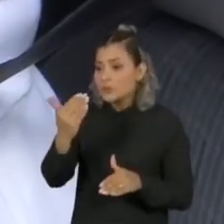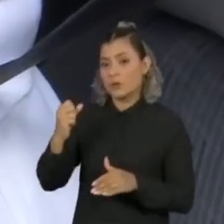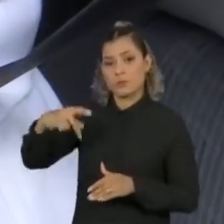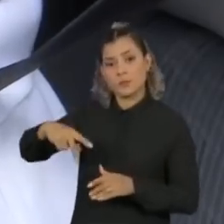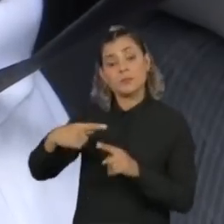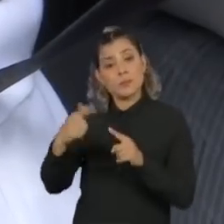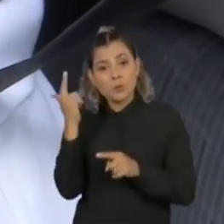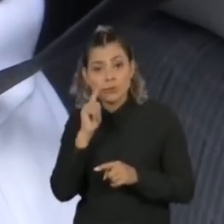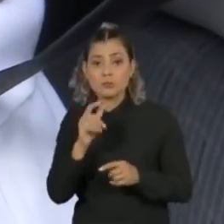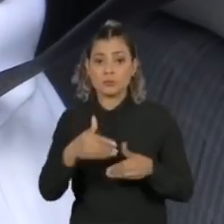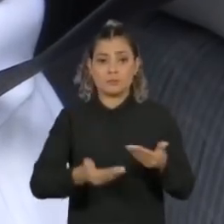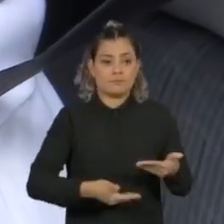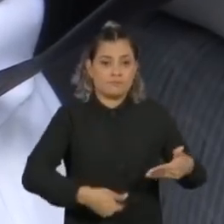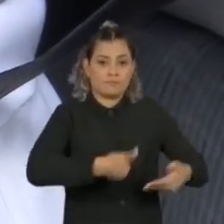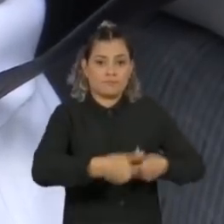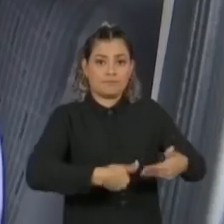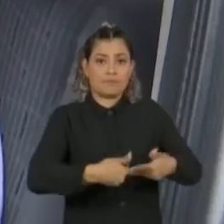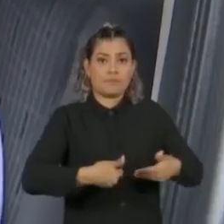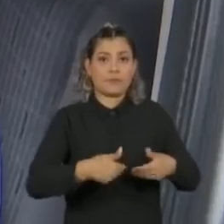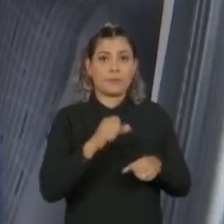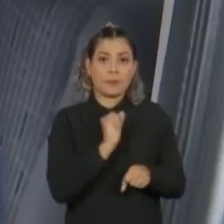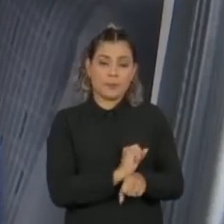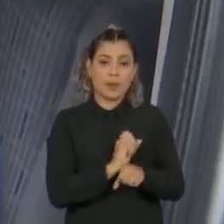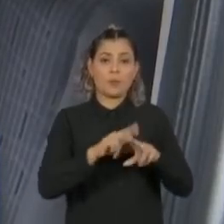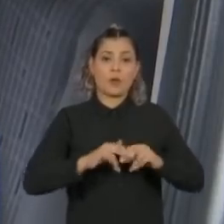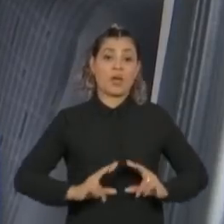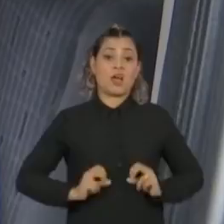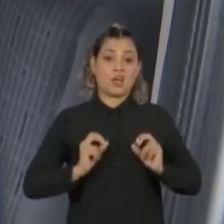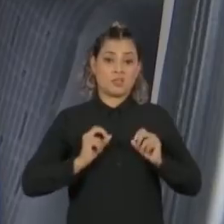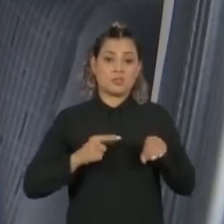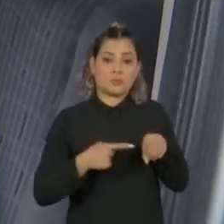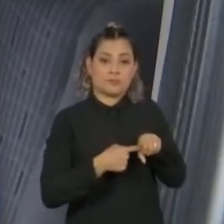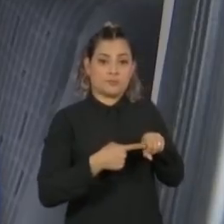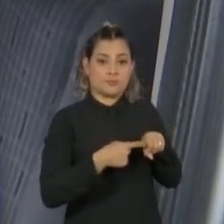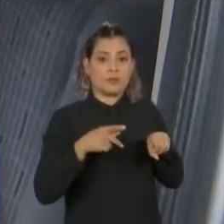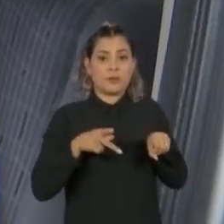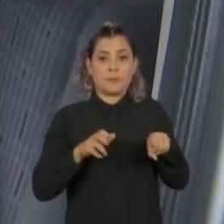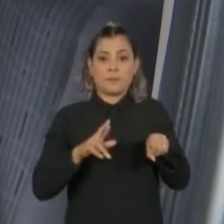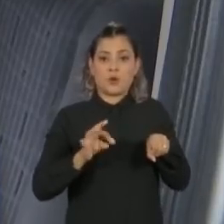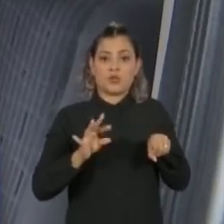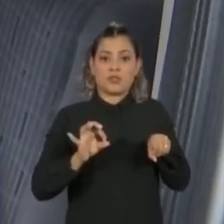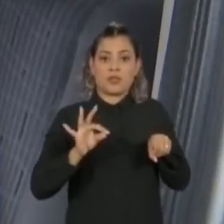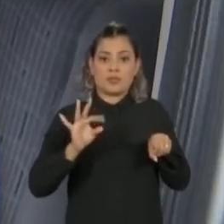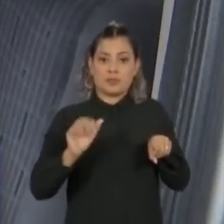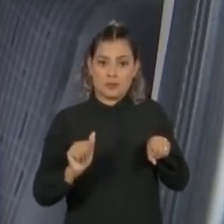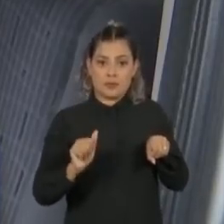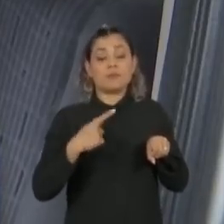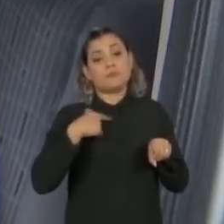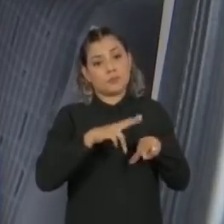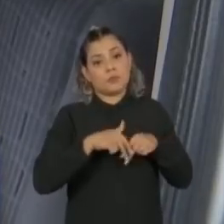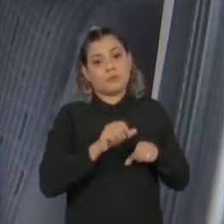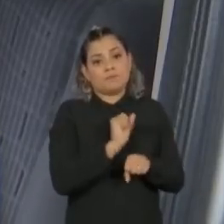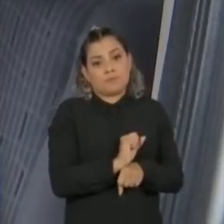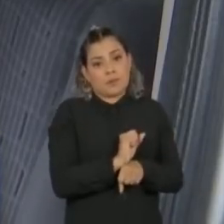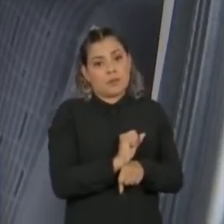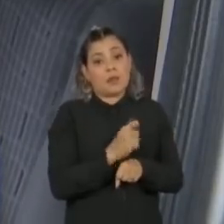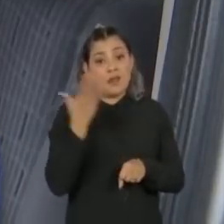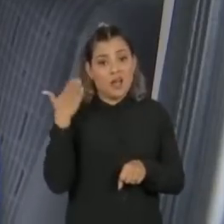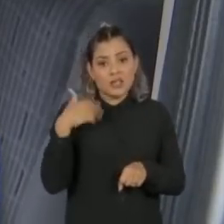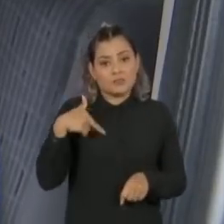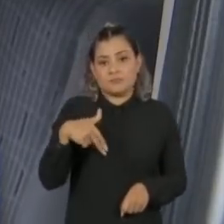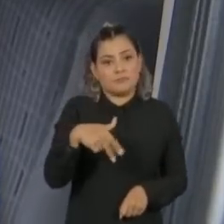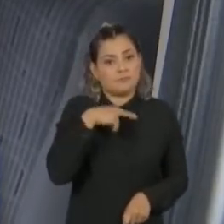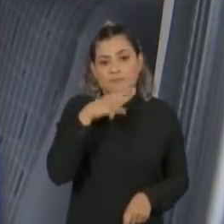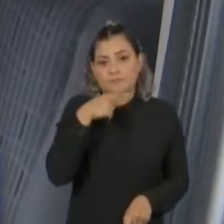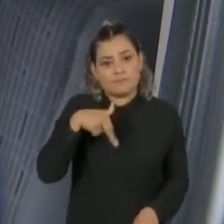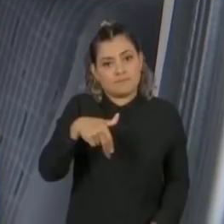no tratamento de um câncer de próstata. Isso em setembro, que eu fiquei ruim, que eu fiquei 3 meses de cama, nem andava, não